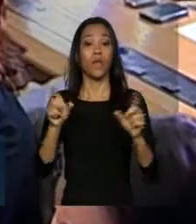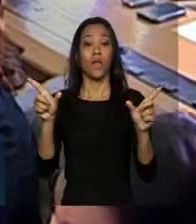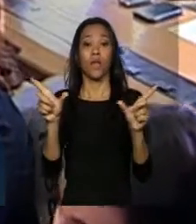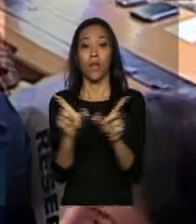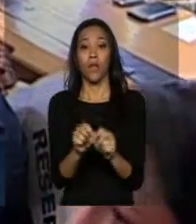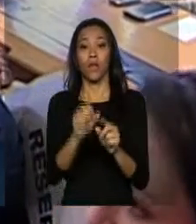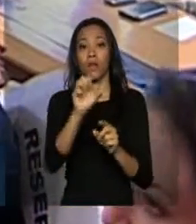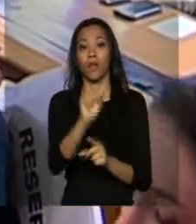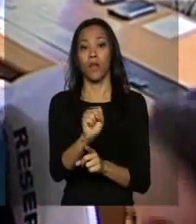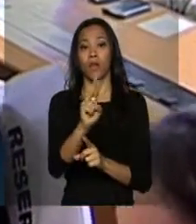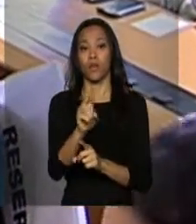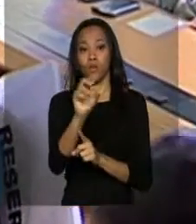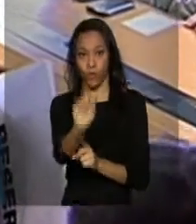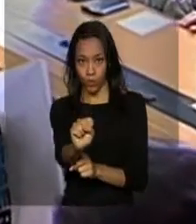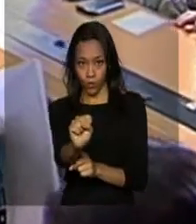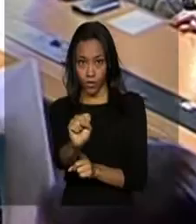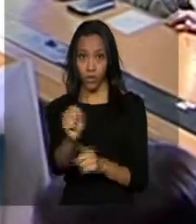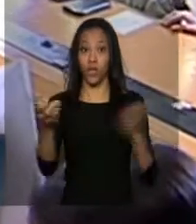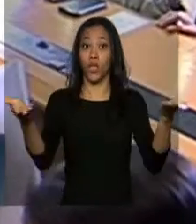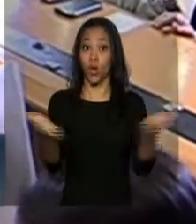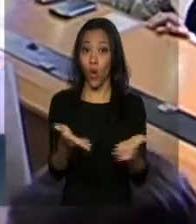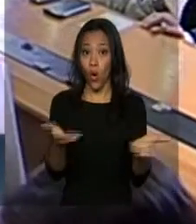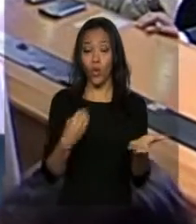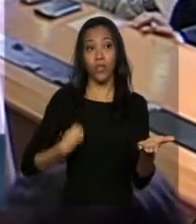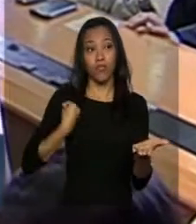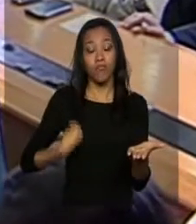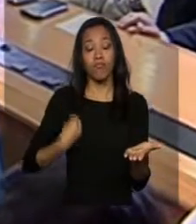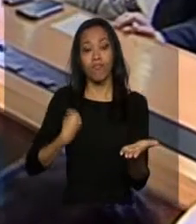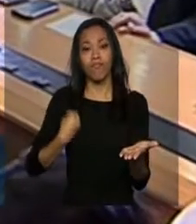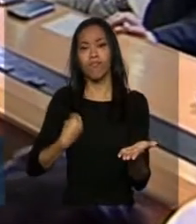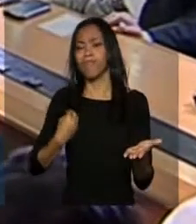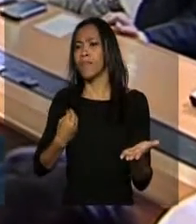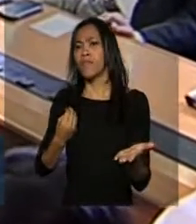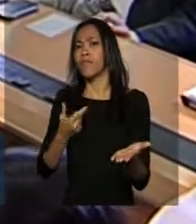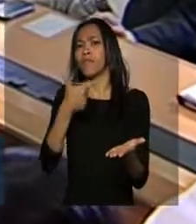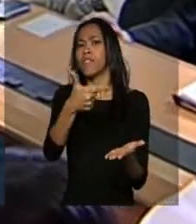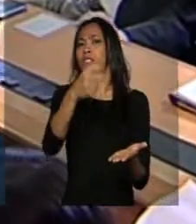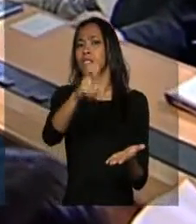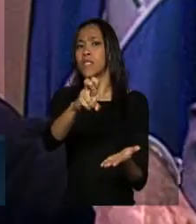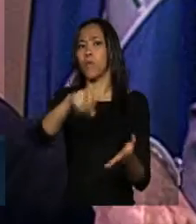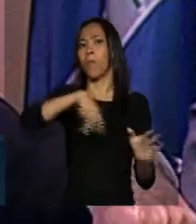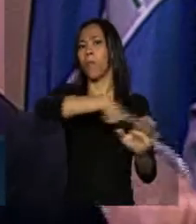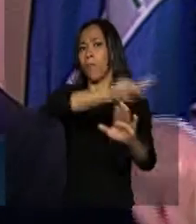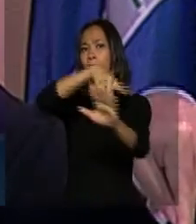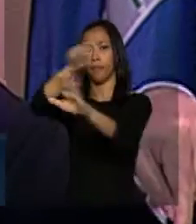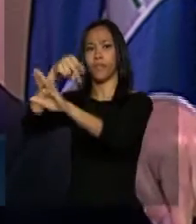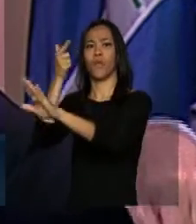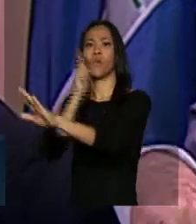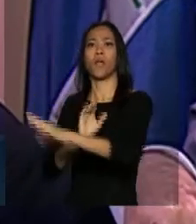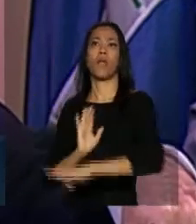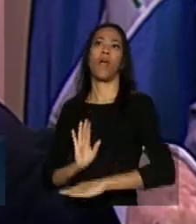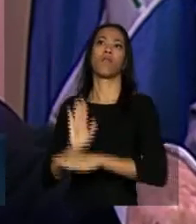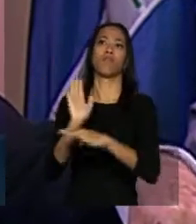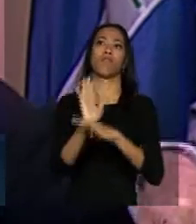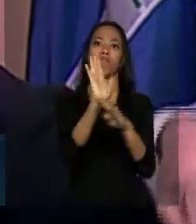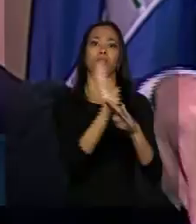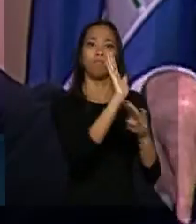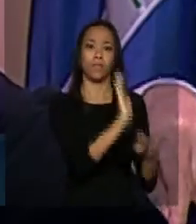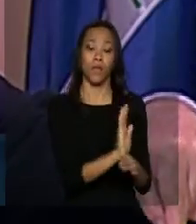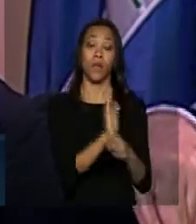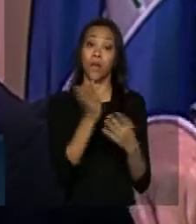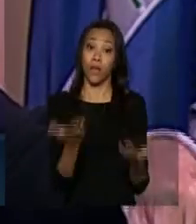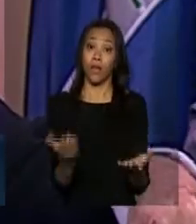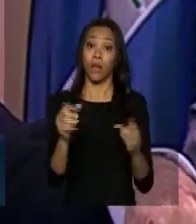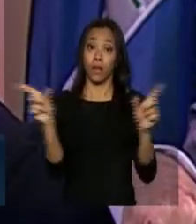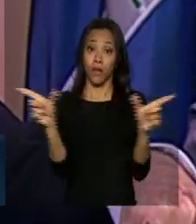certo, de um SUS que está aí hoje, chega a 25 países. Um SUS que atua, um SUS